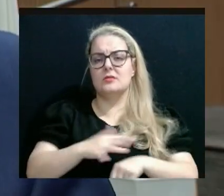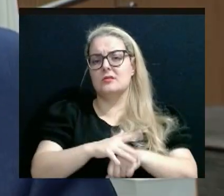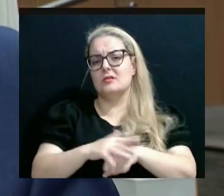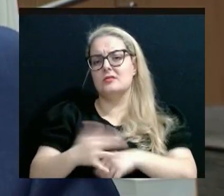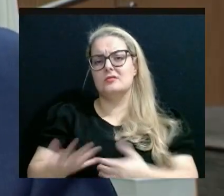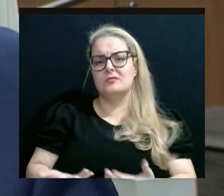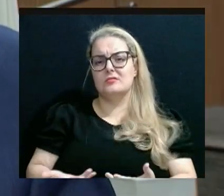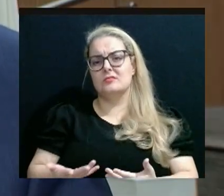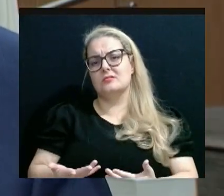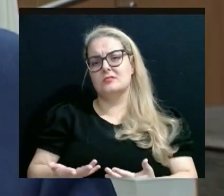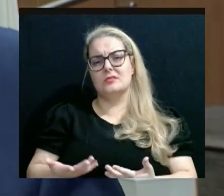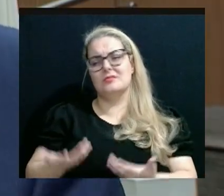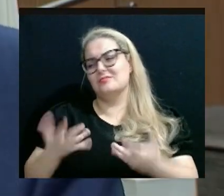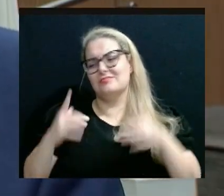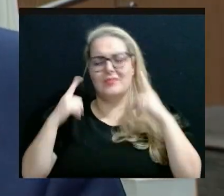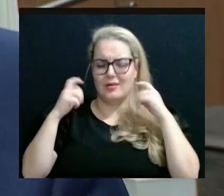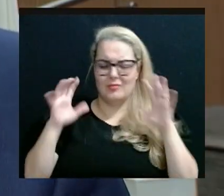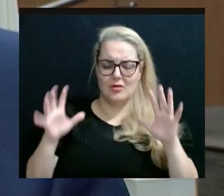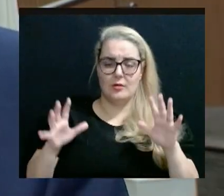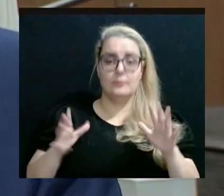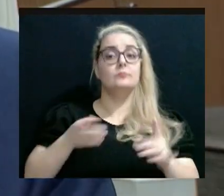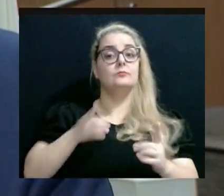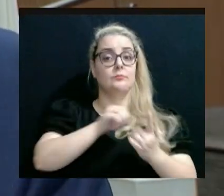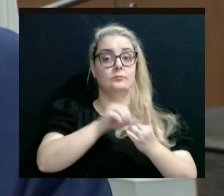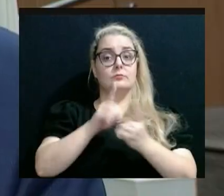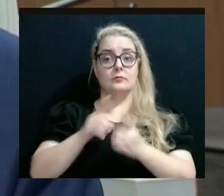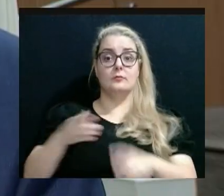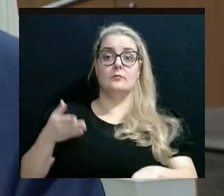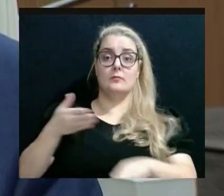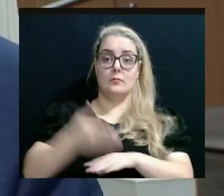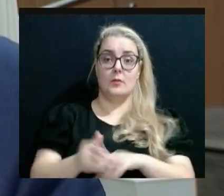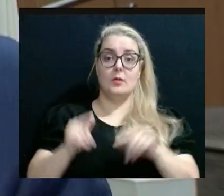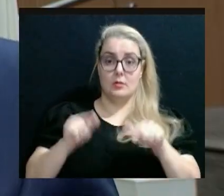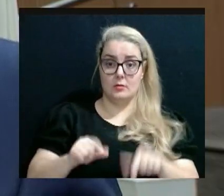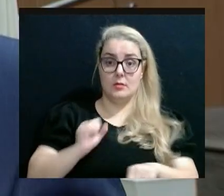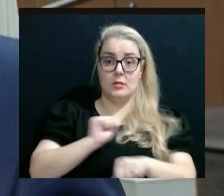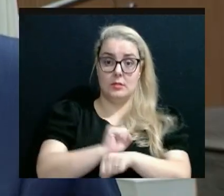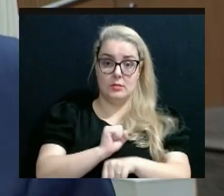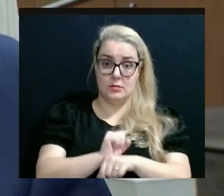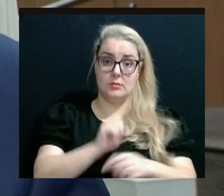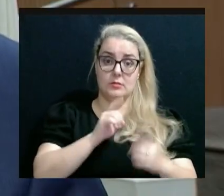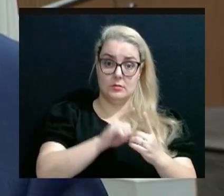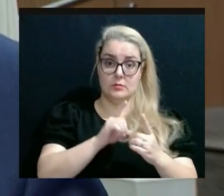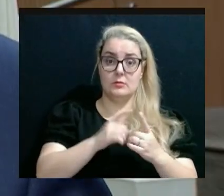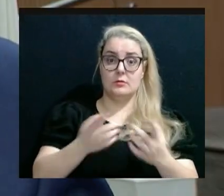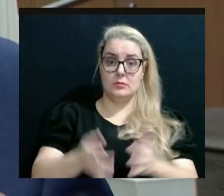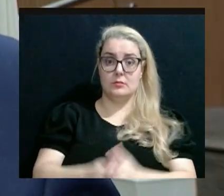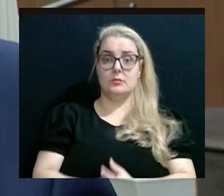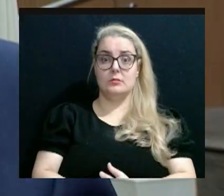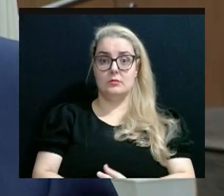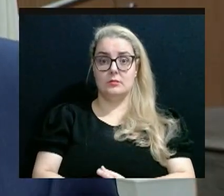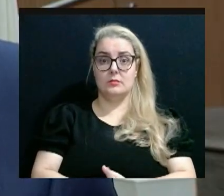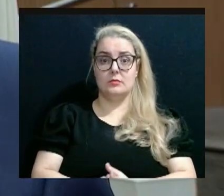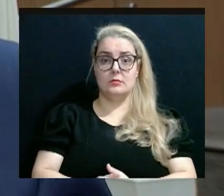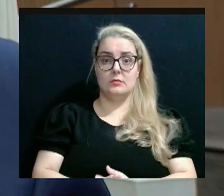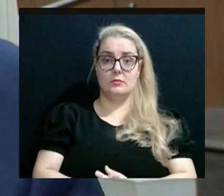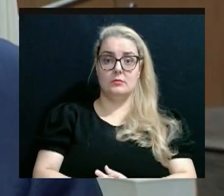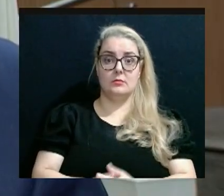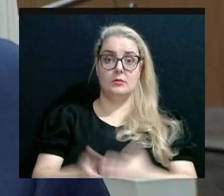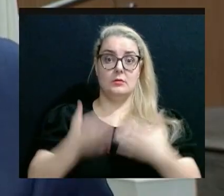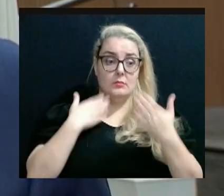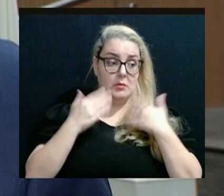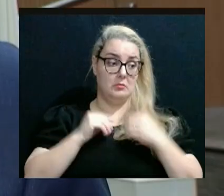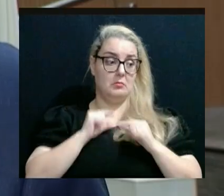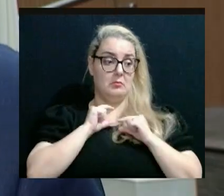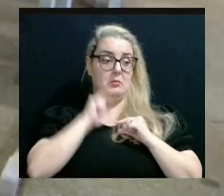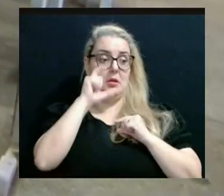Então, se você está para ser atendido, você chega ali no seu local, aguarda ser atendido, porque ficar ali, né, fazendo às vezes uma conversa, alguma coisa, um